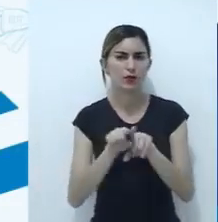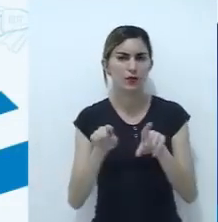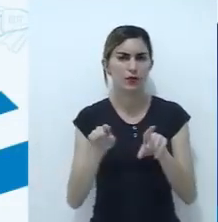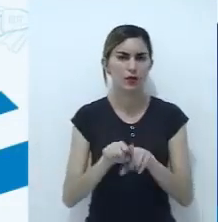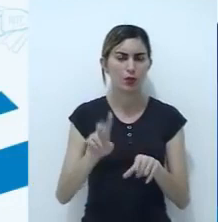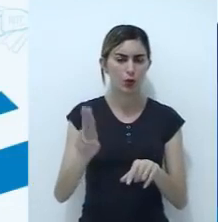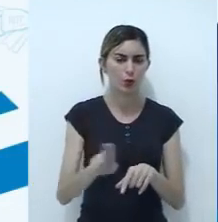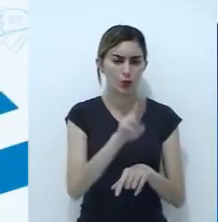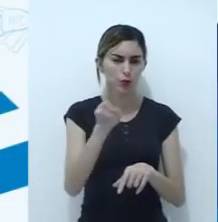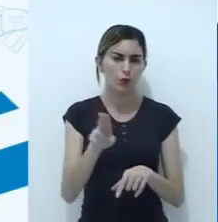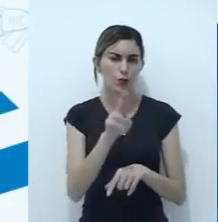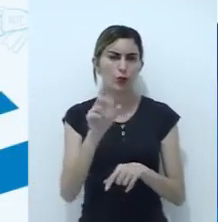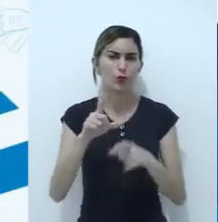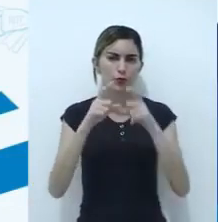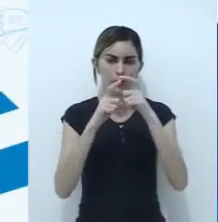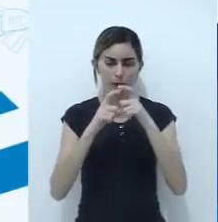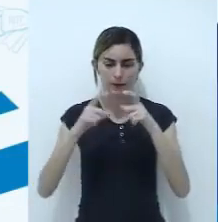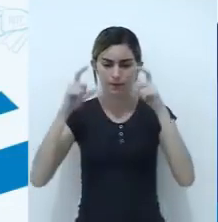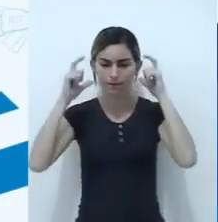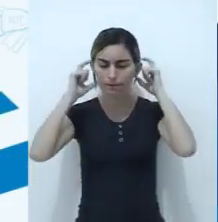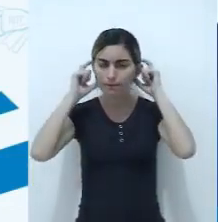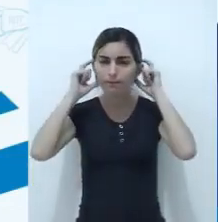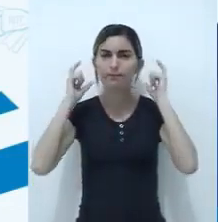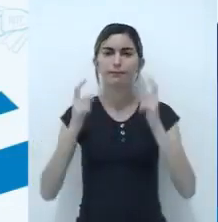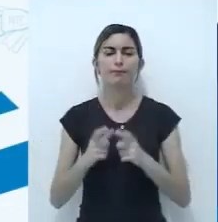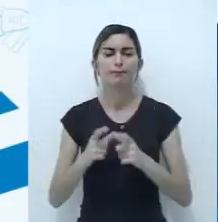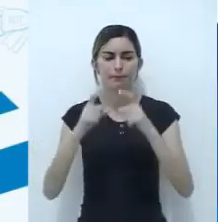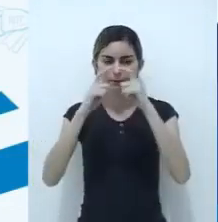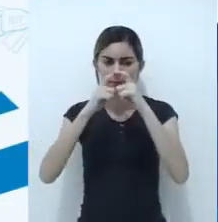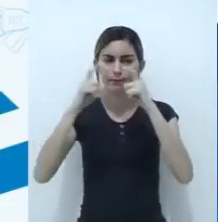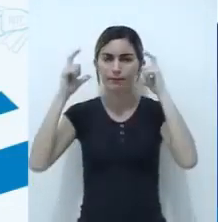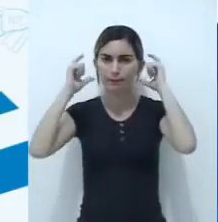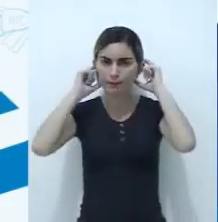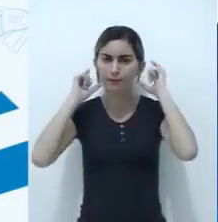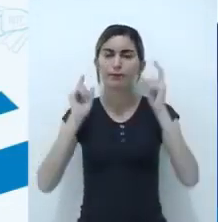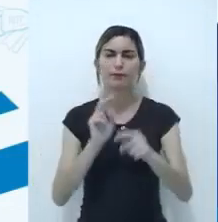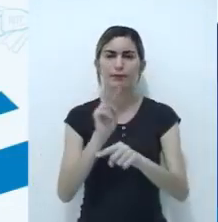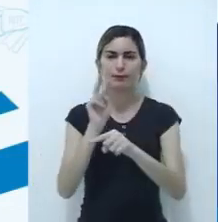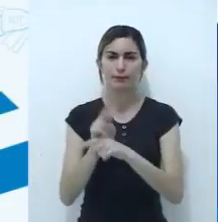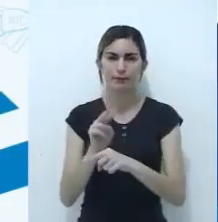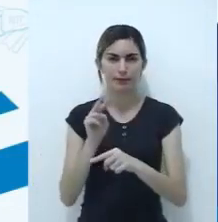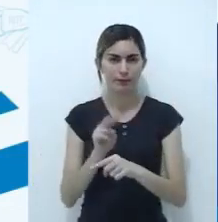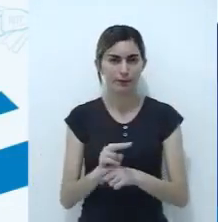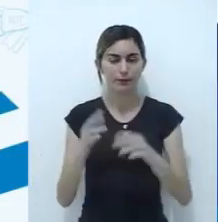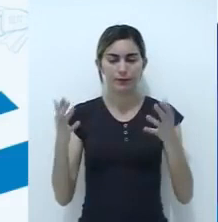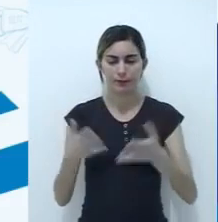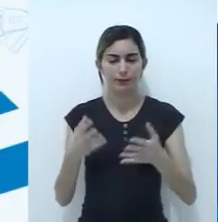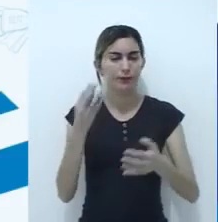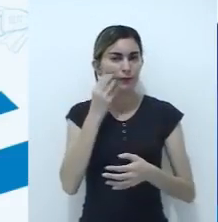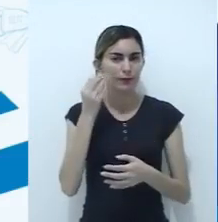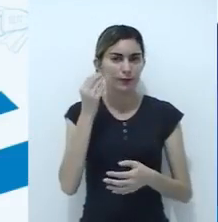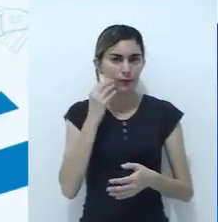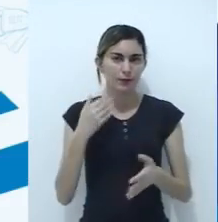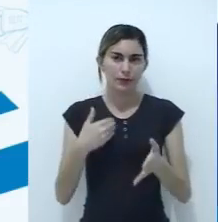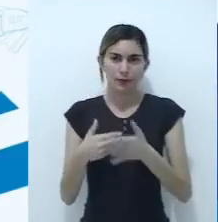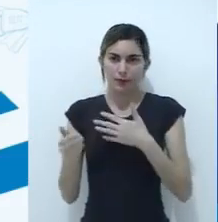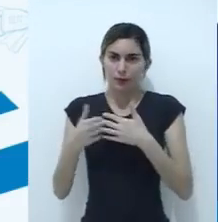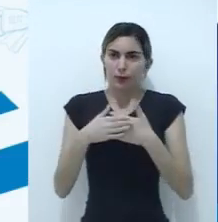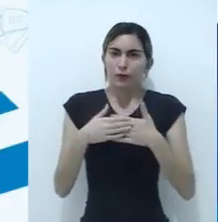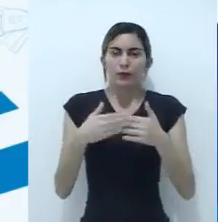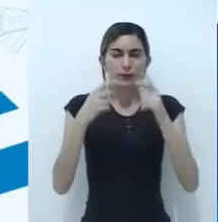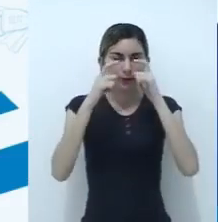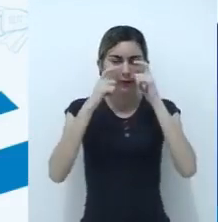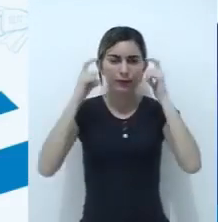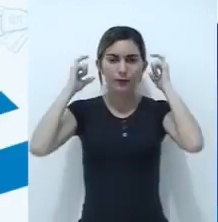que você utilize máscaras de proteção. Agora veja, não é qualquer